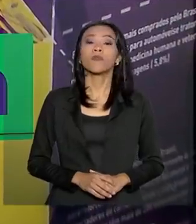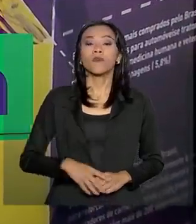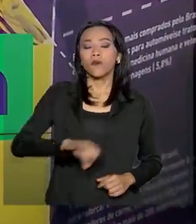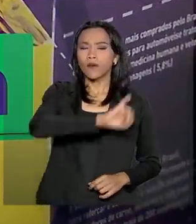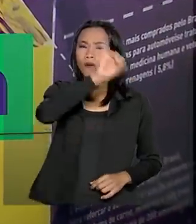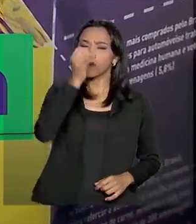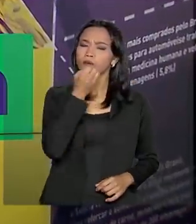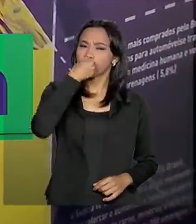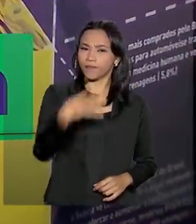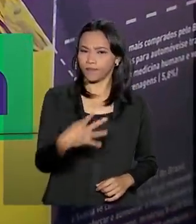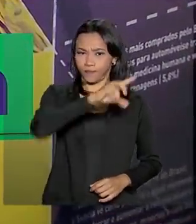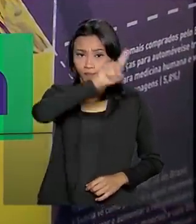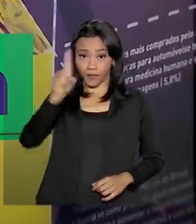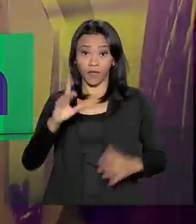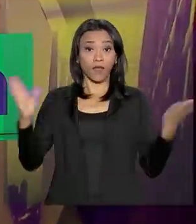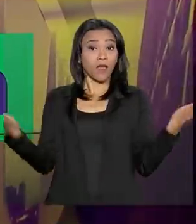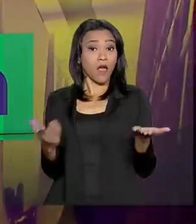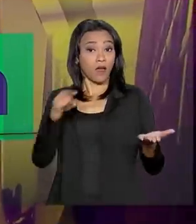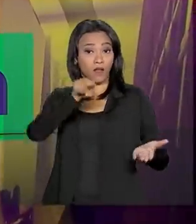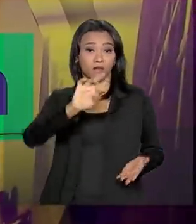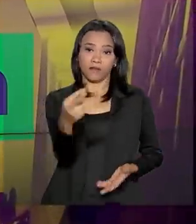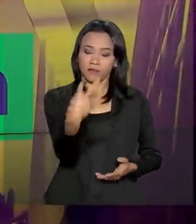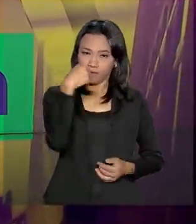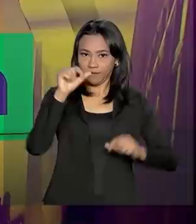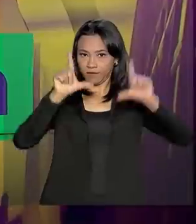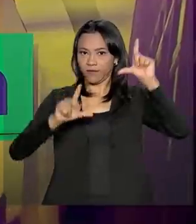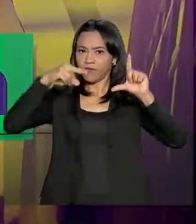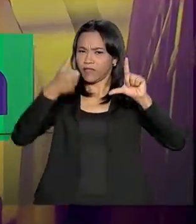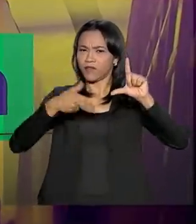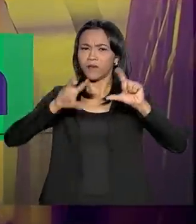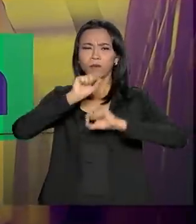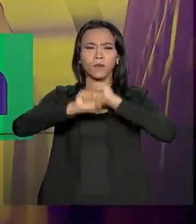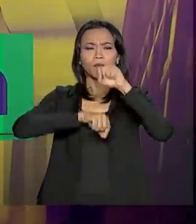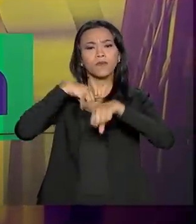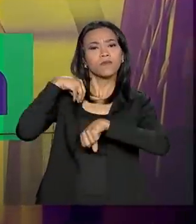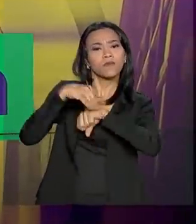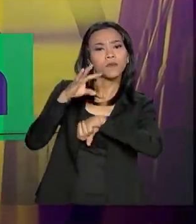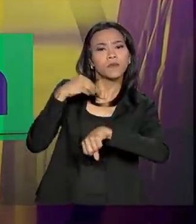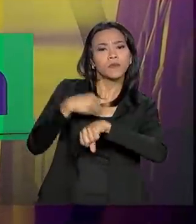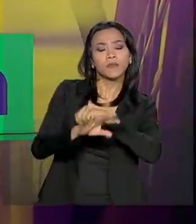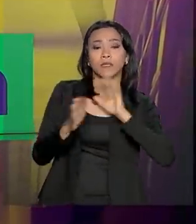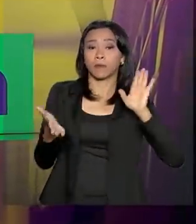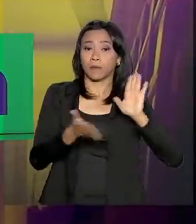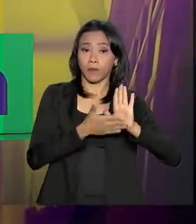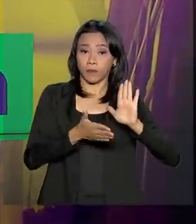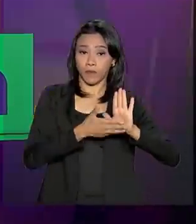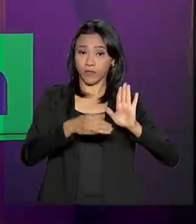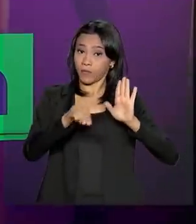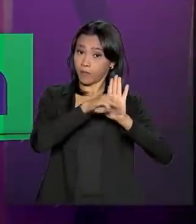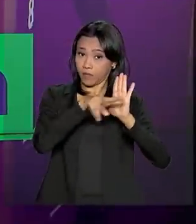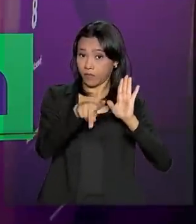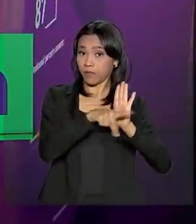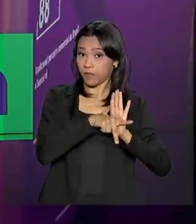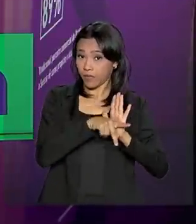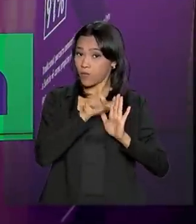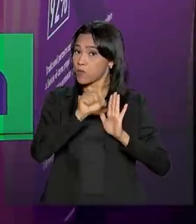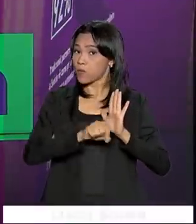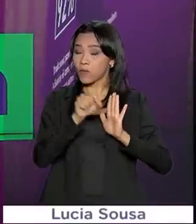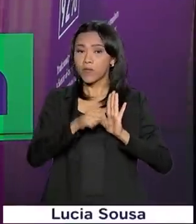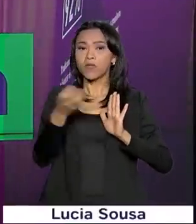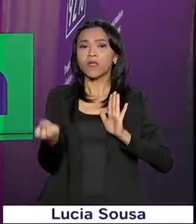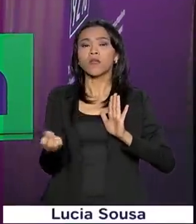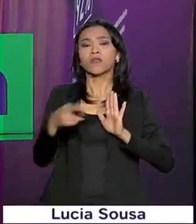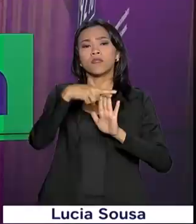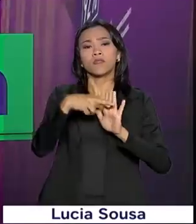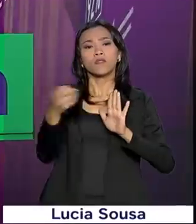Olá, bom dia. A partir de agora você acompanha aqui pela NBR as informações da proposta de emenda à Constituição da nova